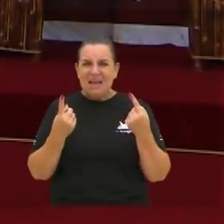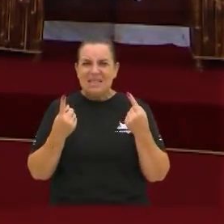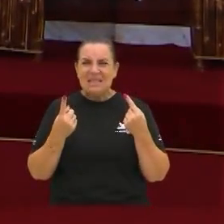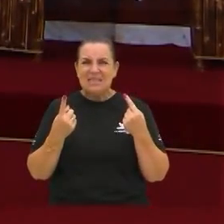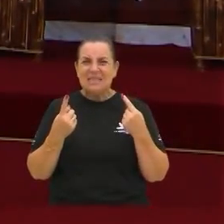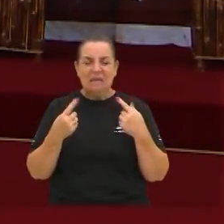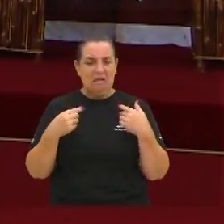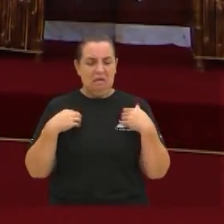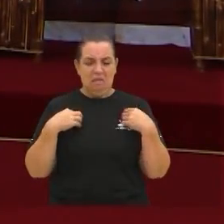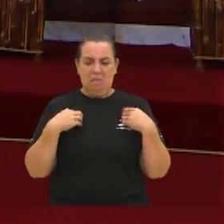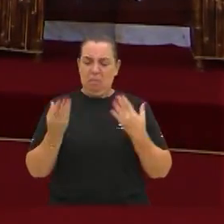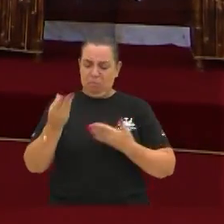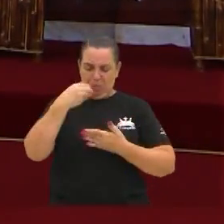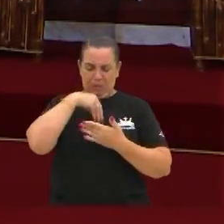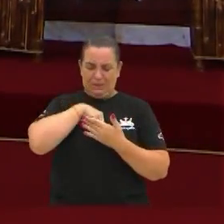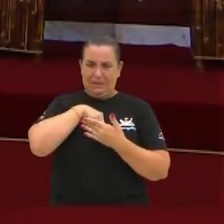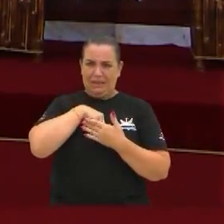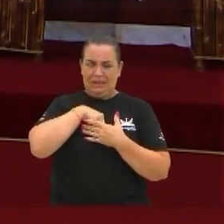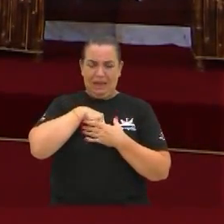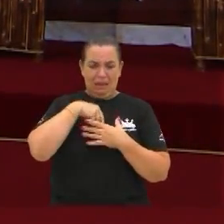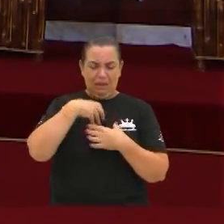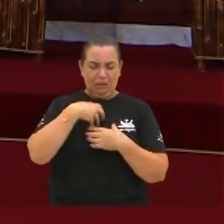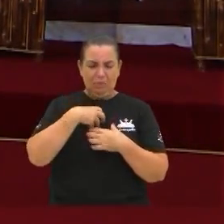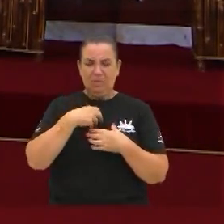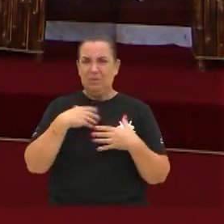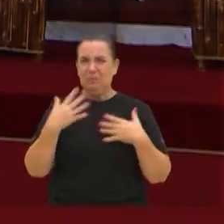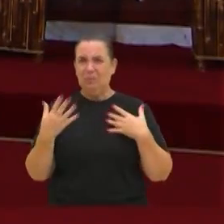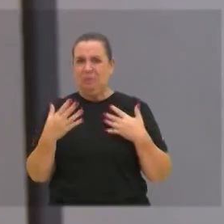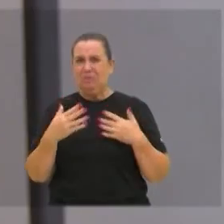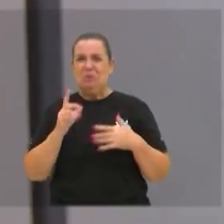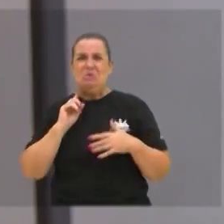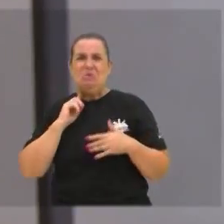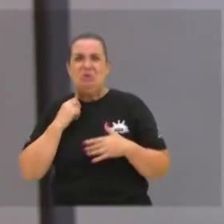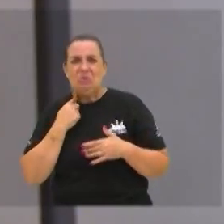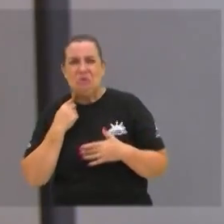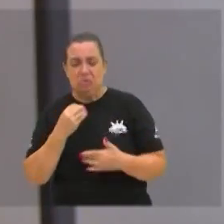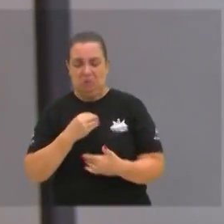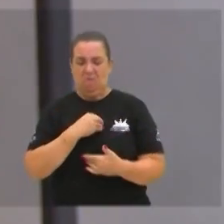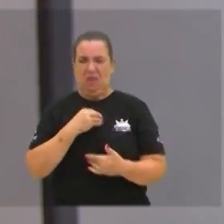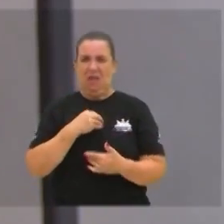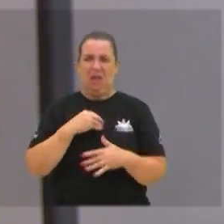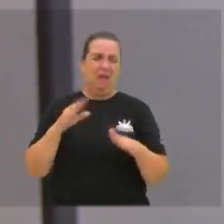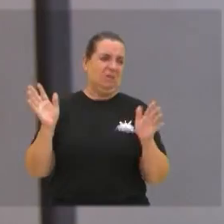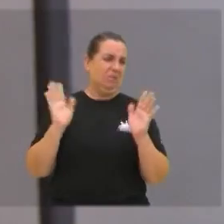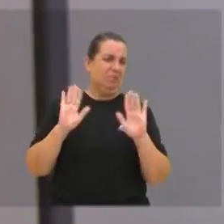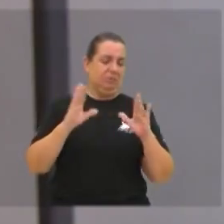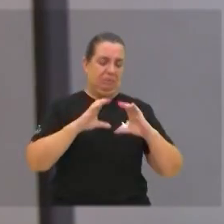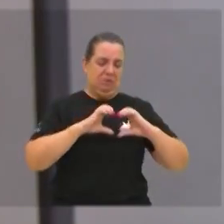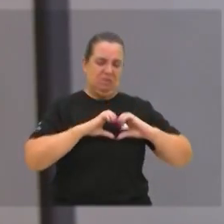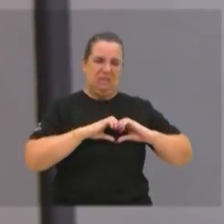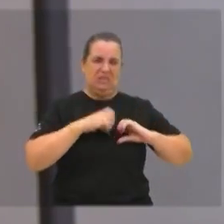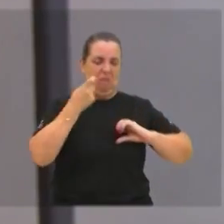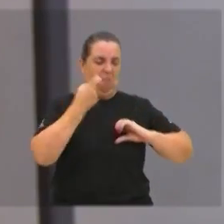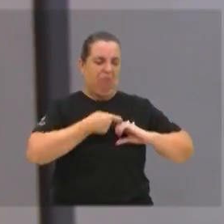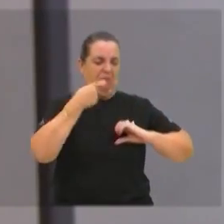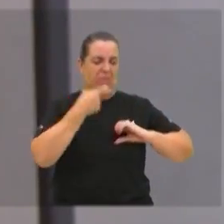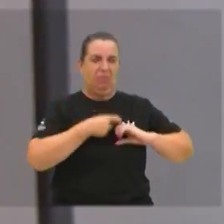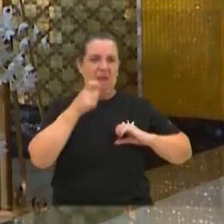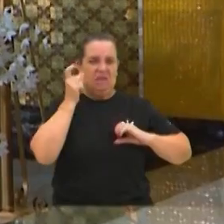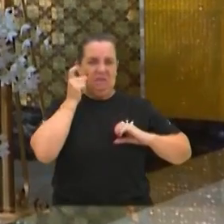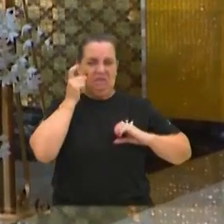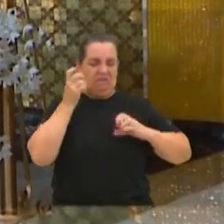santolões por fora, santolonas por fora, mas por dentro um coração